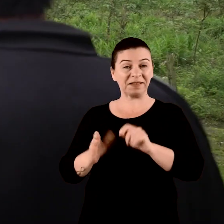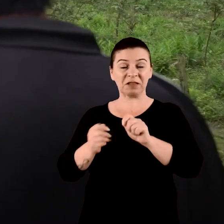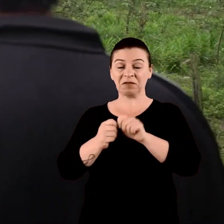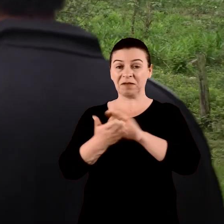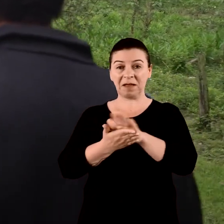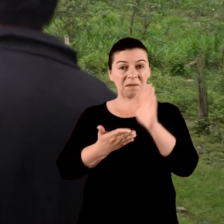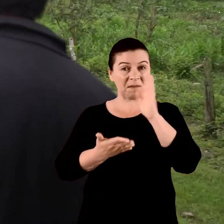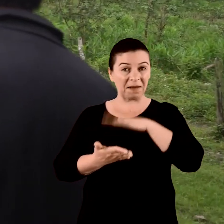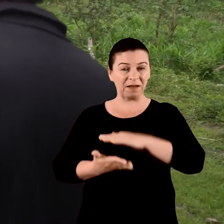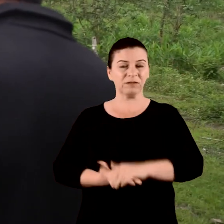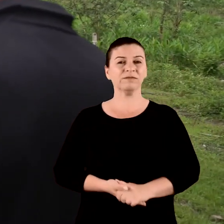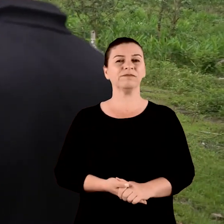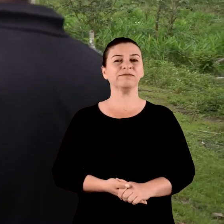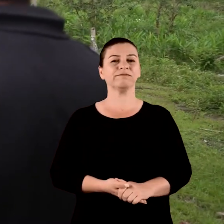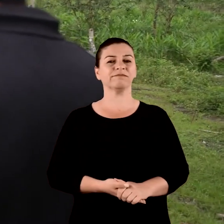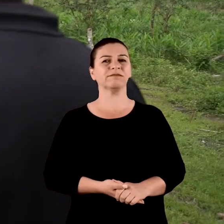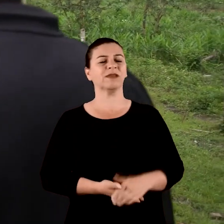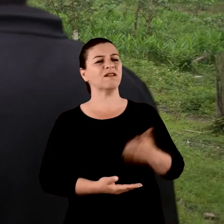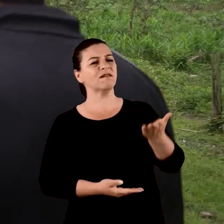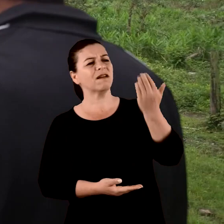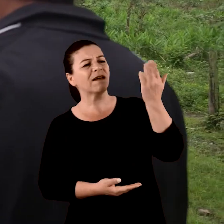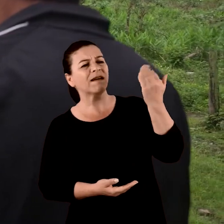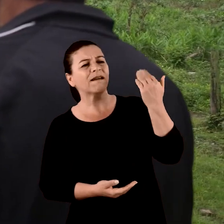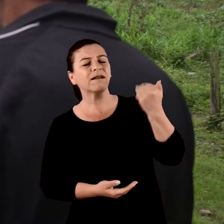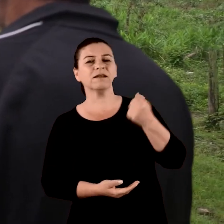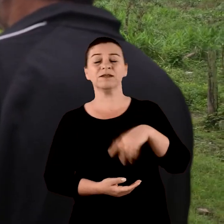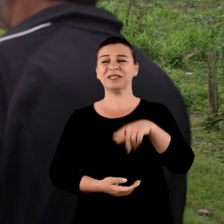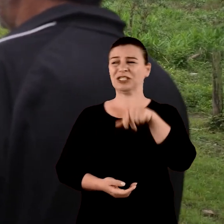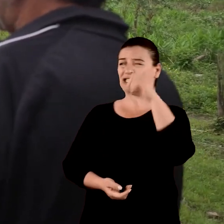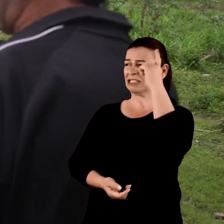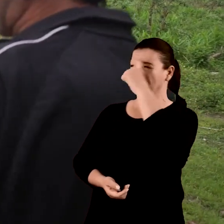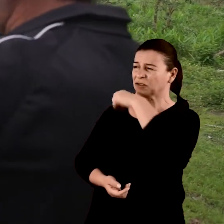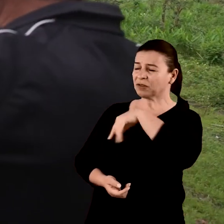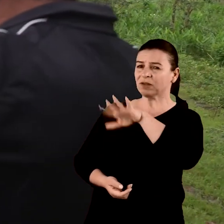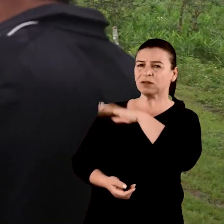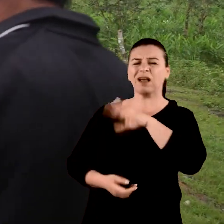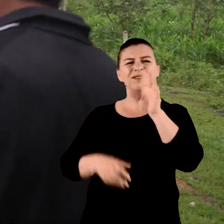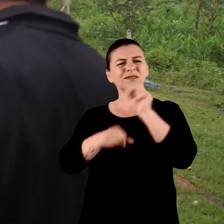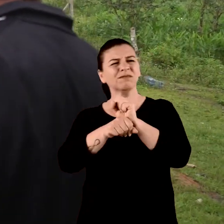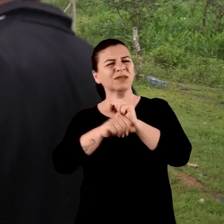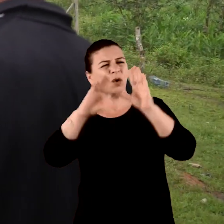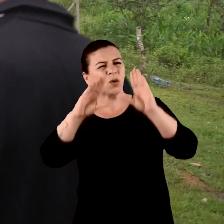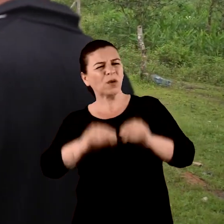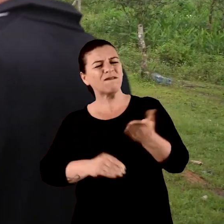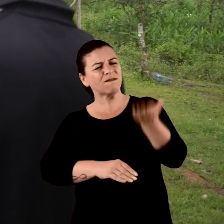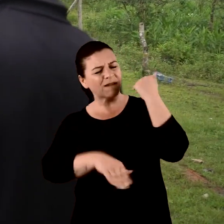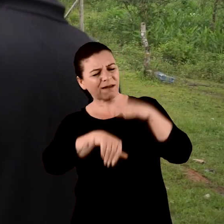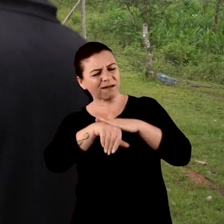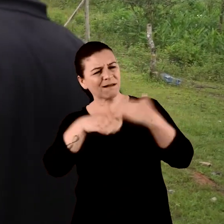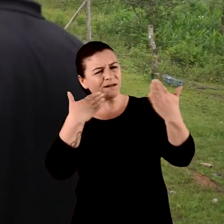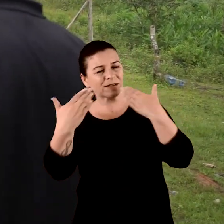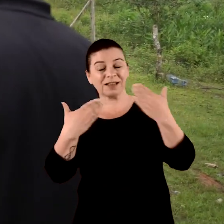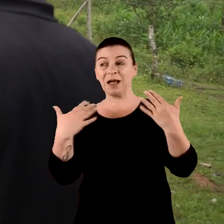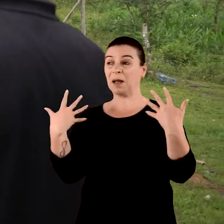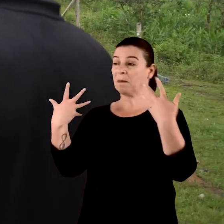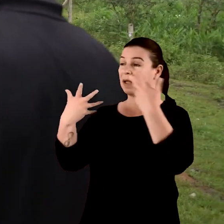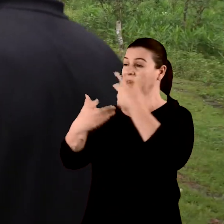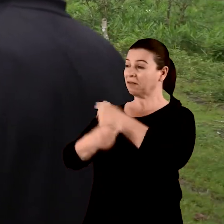né? Vamos lá. verdade. Chegue! Tá difícil ali, rapaz. Já tem que esperar a água baixar mesmo? Então vem aqui para olhar.